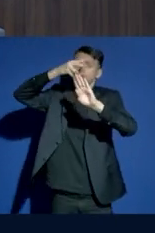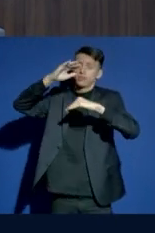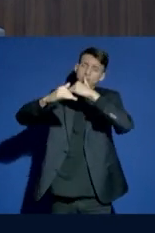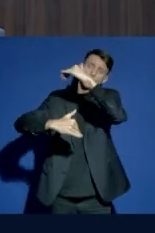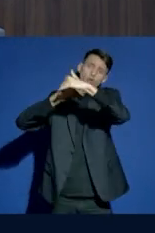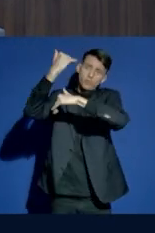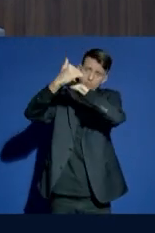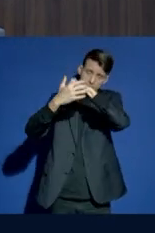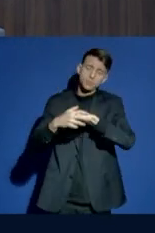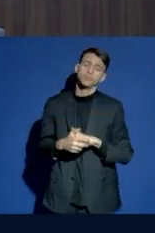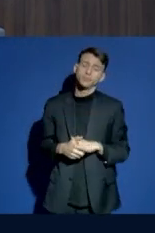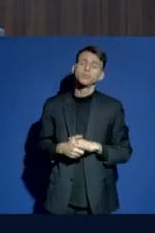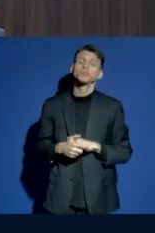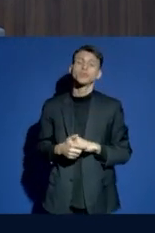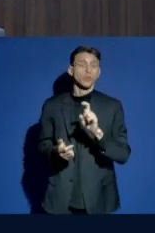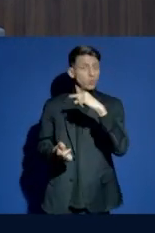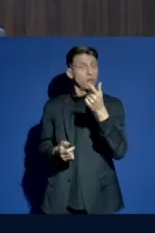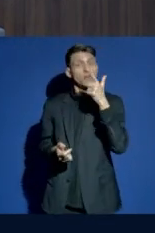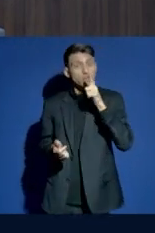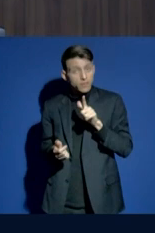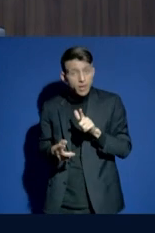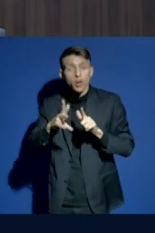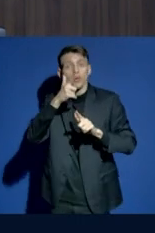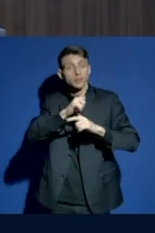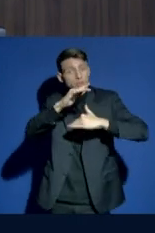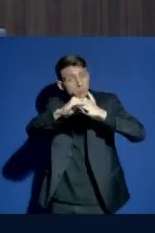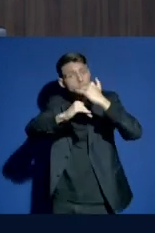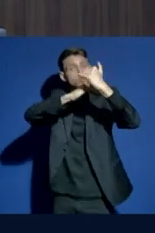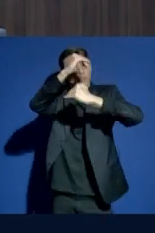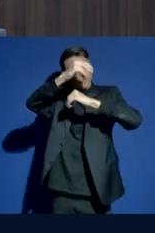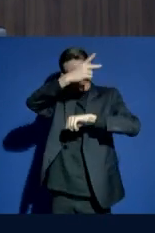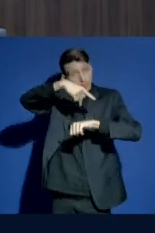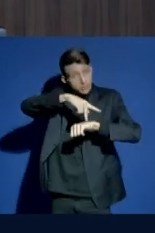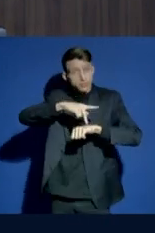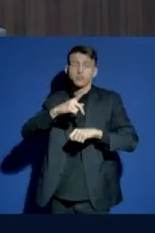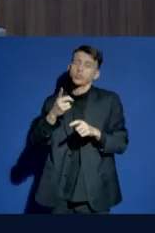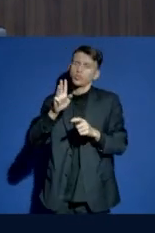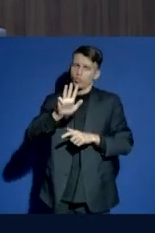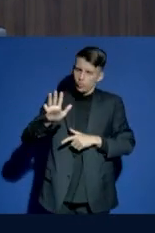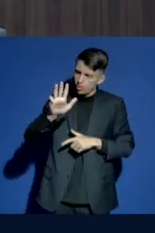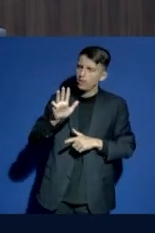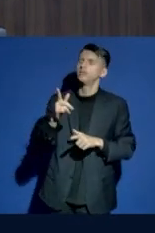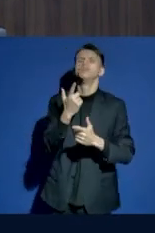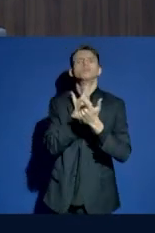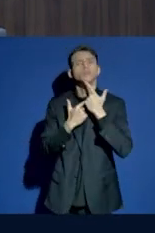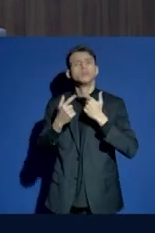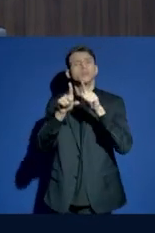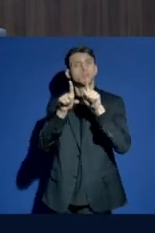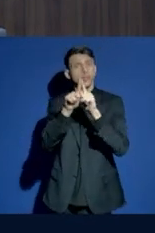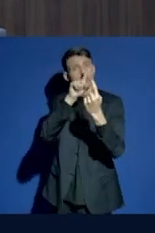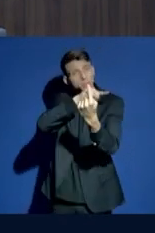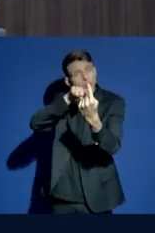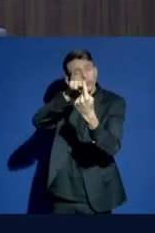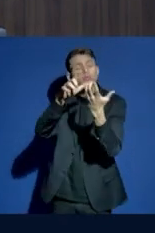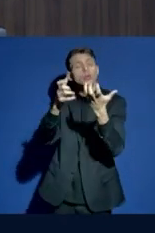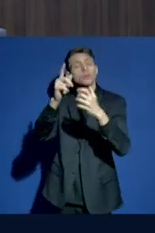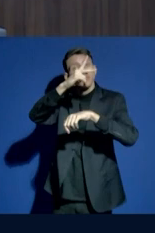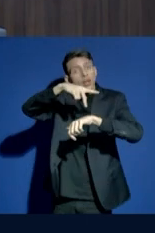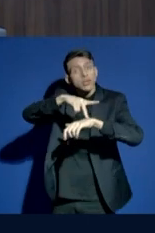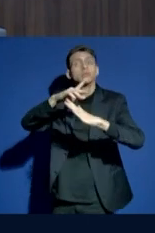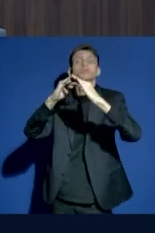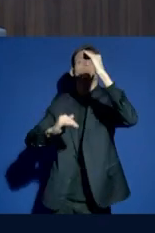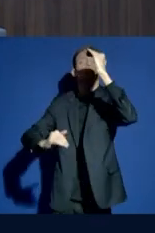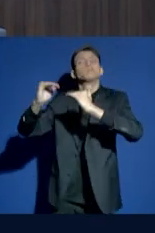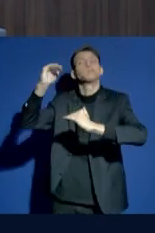na verdade nós só vamos construir o país que nós todos queremos o presidente Lula tem muito como foco um país mais